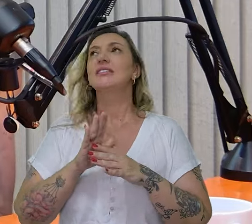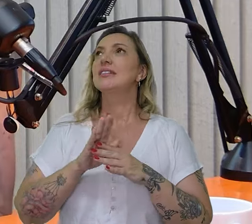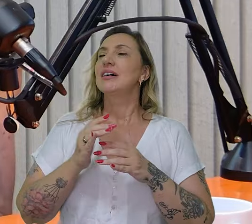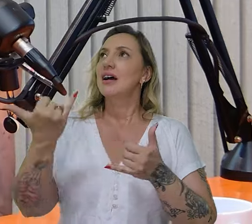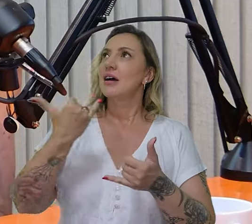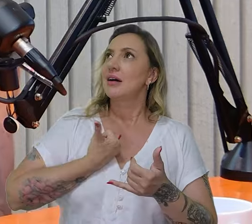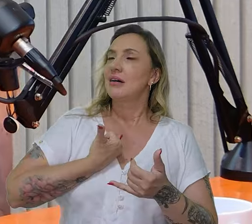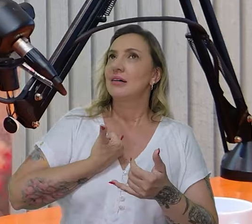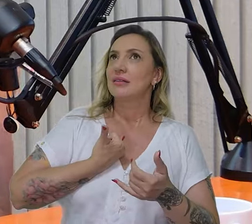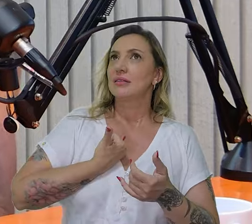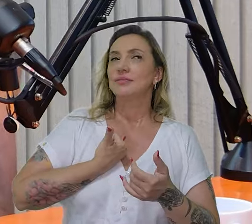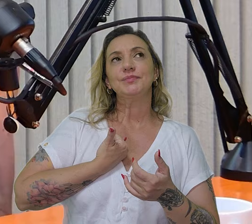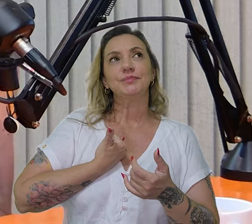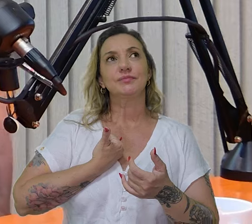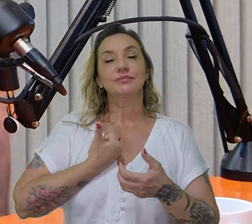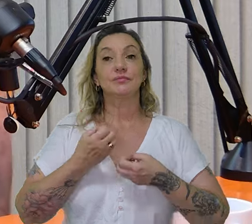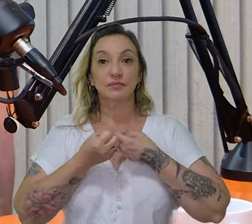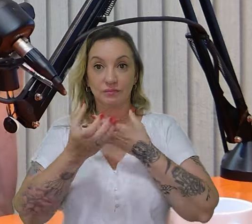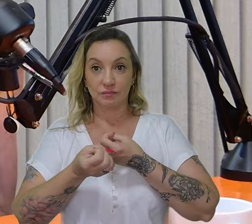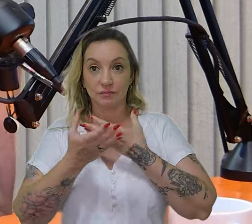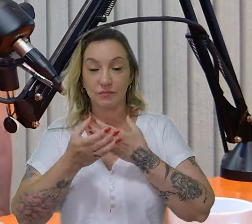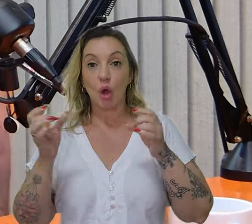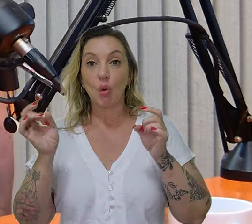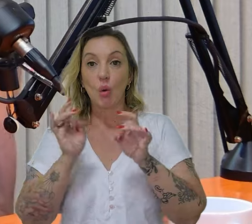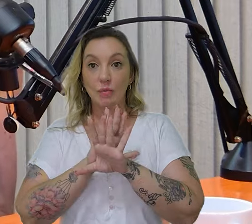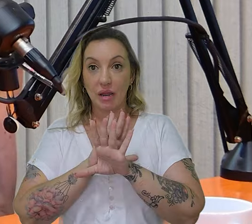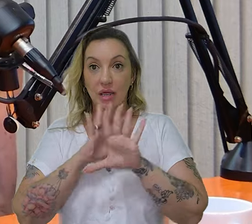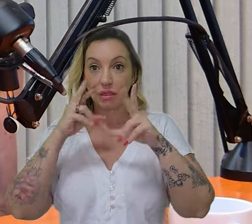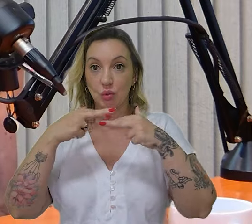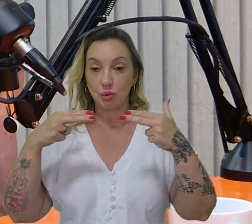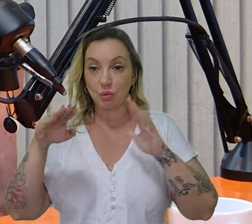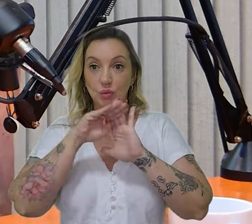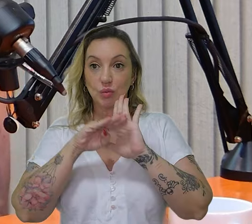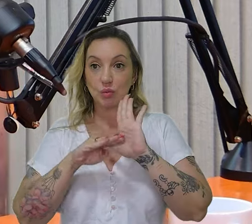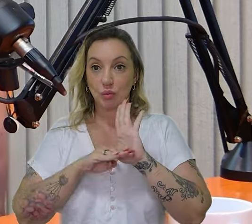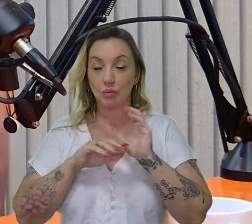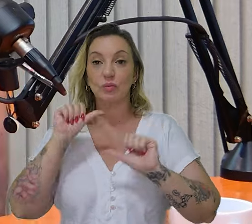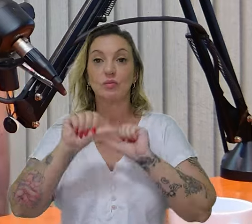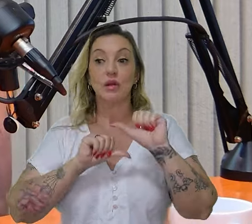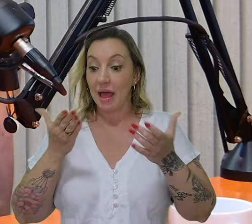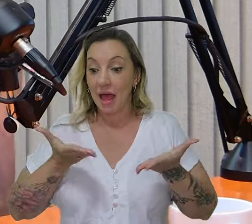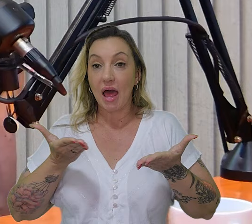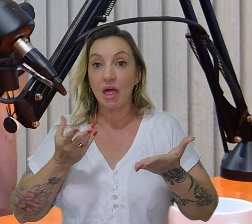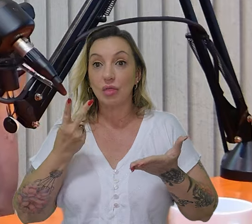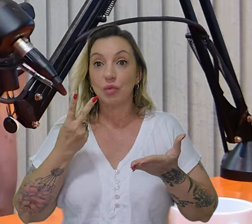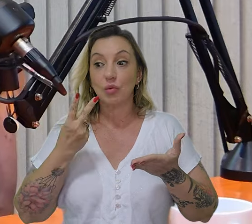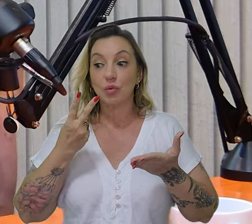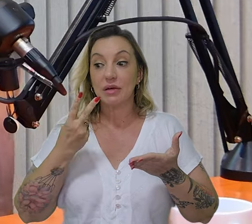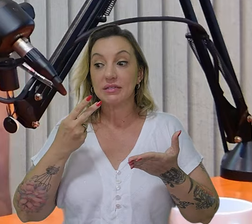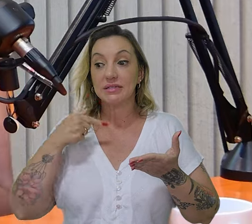recebeu a a informação completa de todos os programas que estão sendo alterados agora faz duas